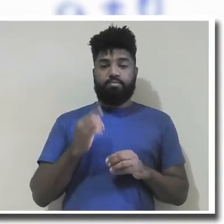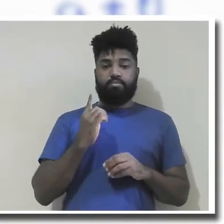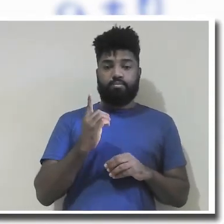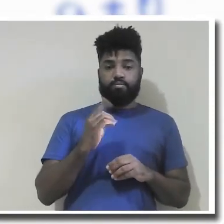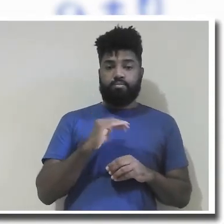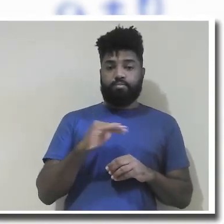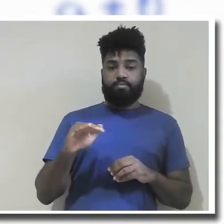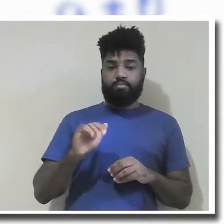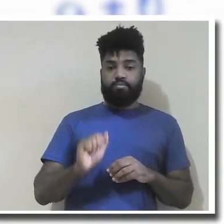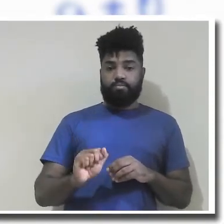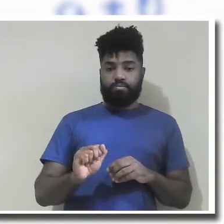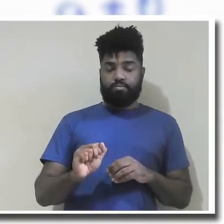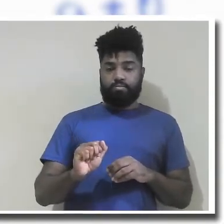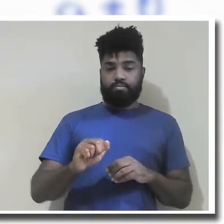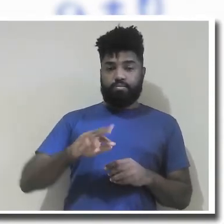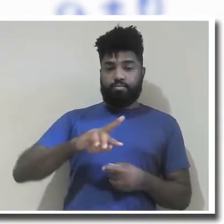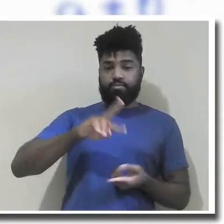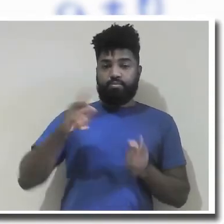é o inverso de A,